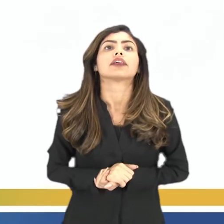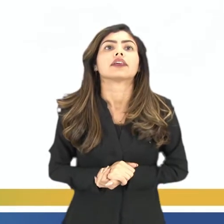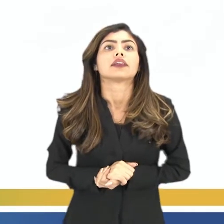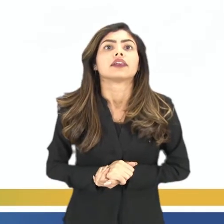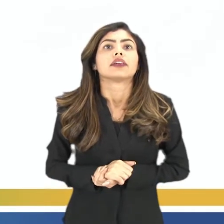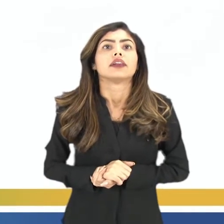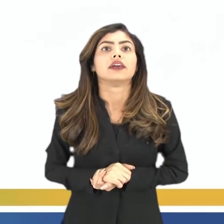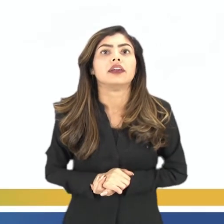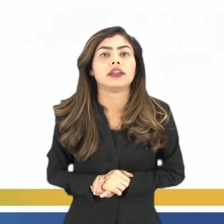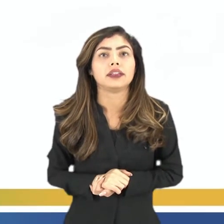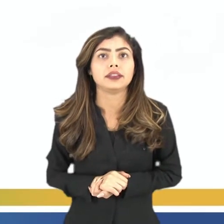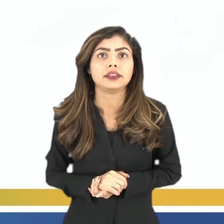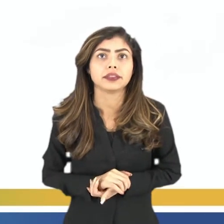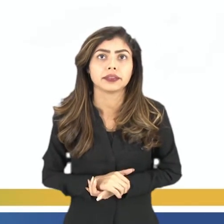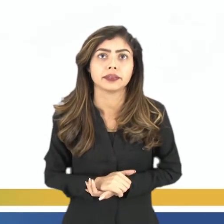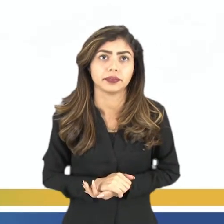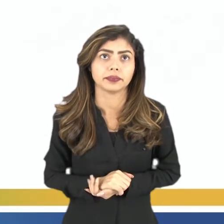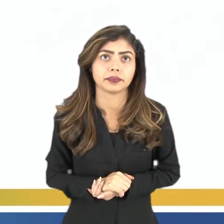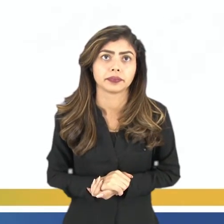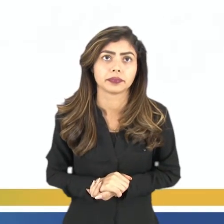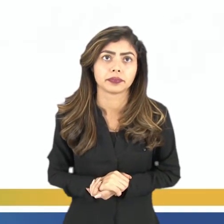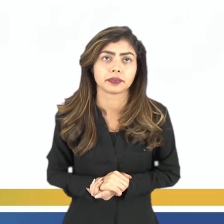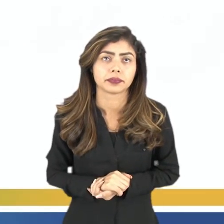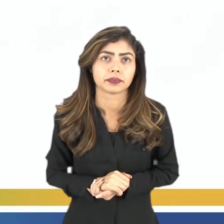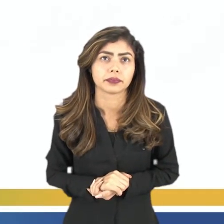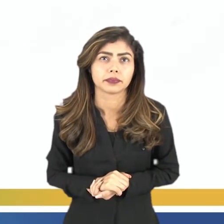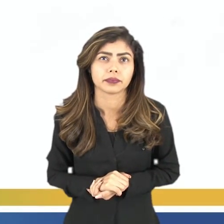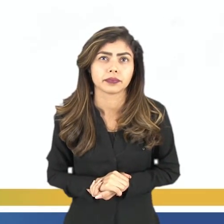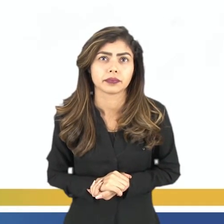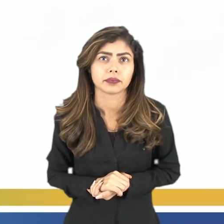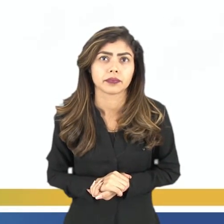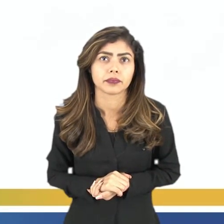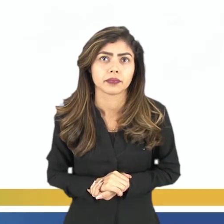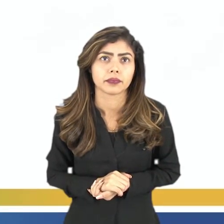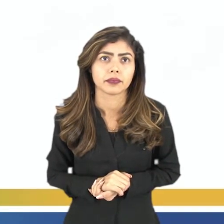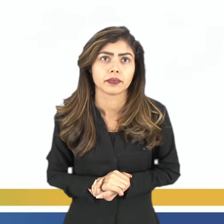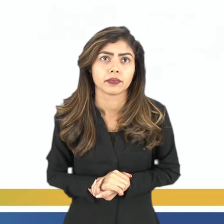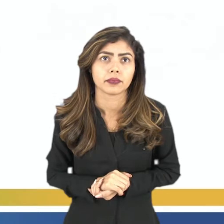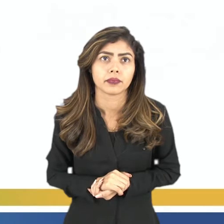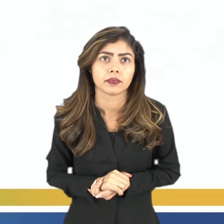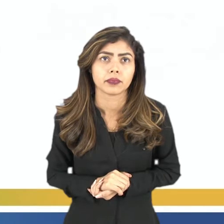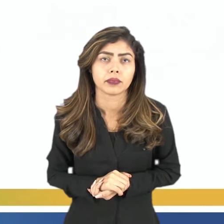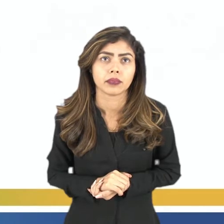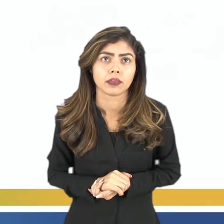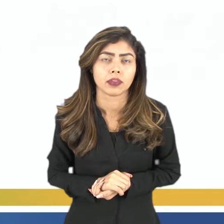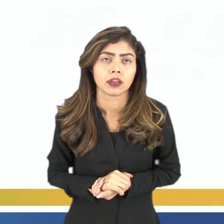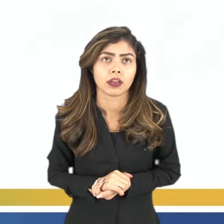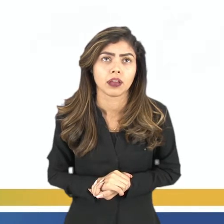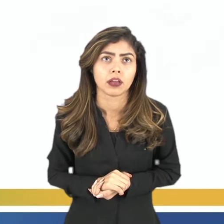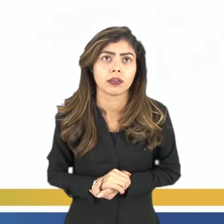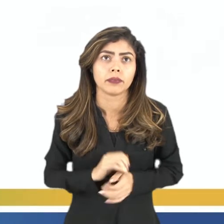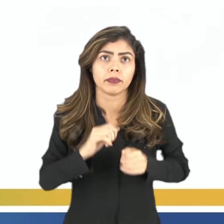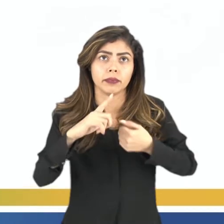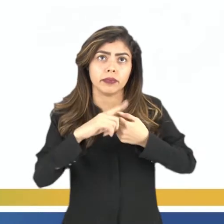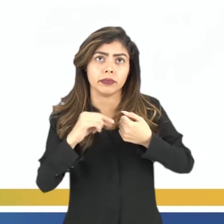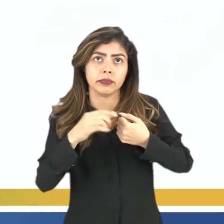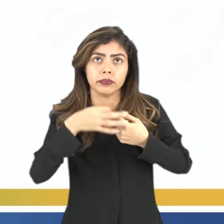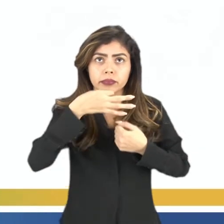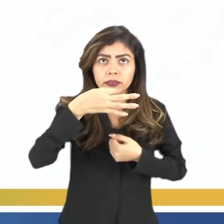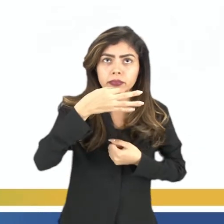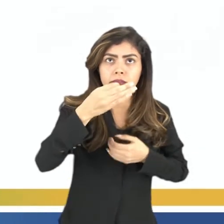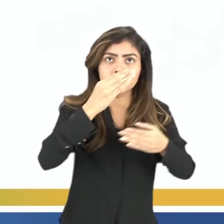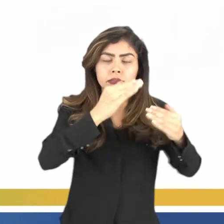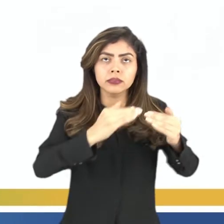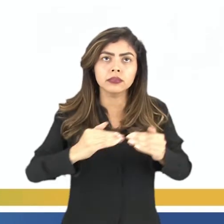y la estructura del artículo de opinión. Los artículos de opinión suelen ocupar un breve espacio en